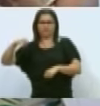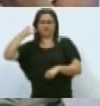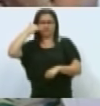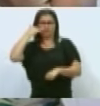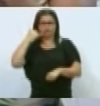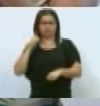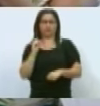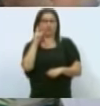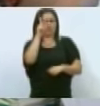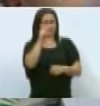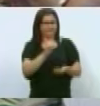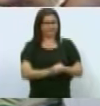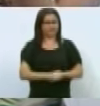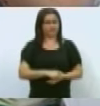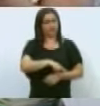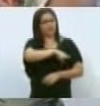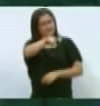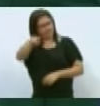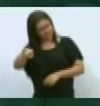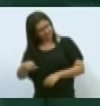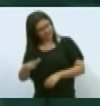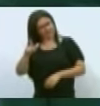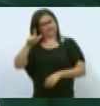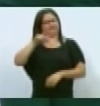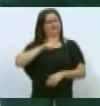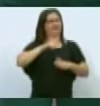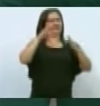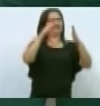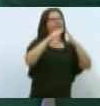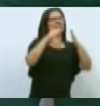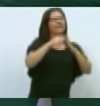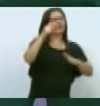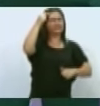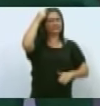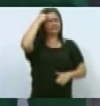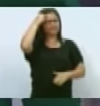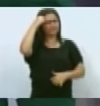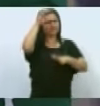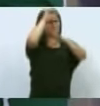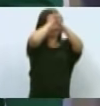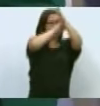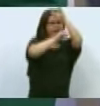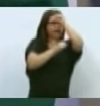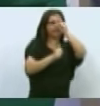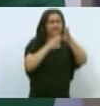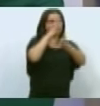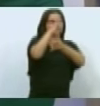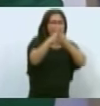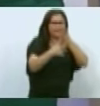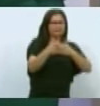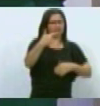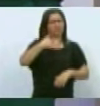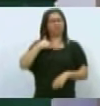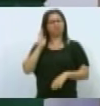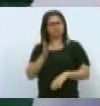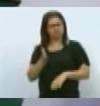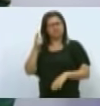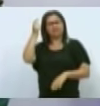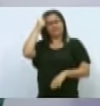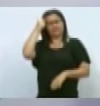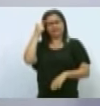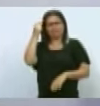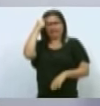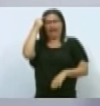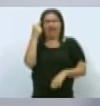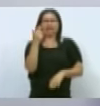4004-9000, ok? Agora, você que está em casa e já pensou em aprender Libras, eu já pensei algumas vezes, será que é legal? Será que é